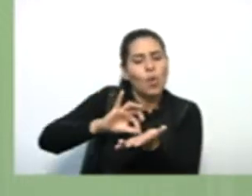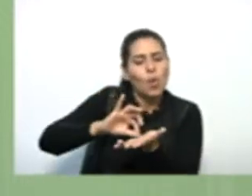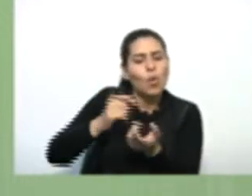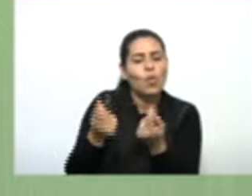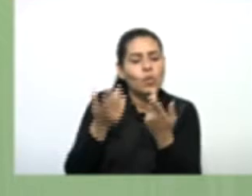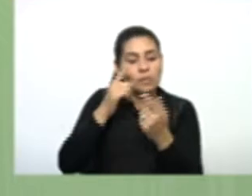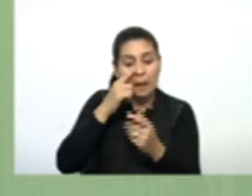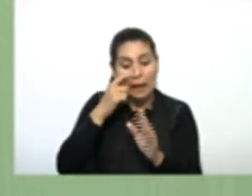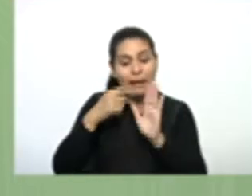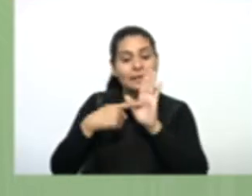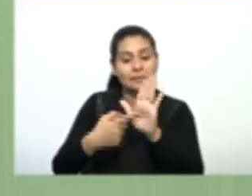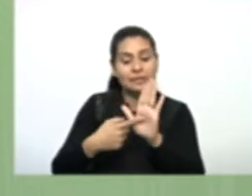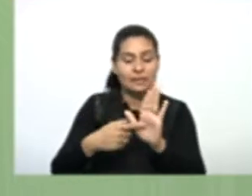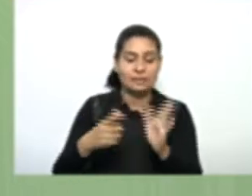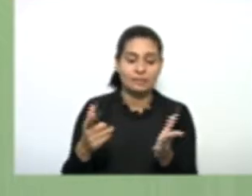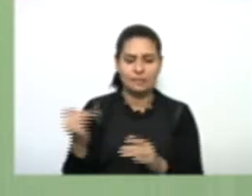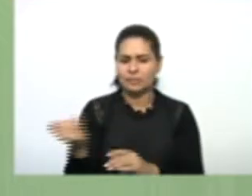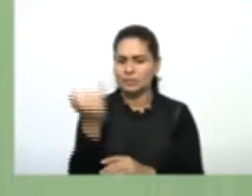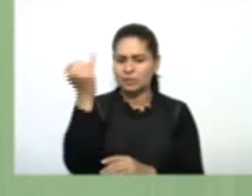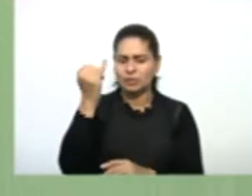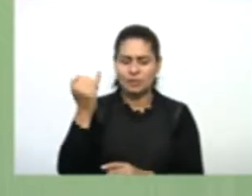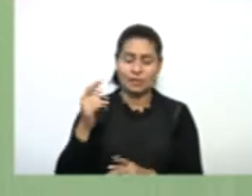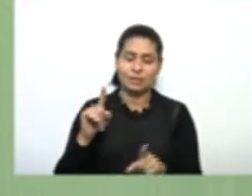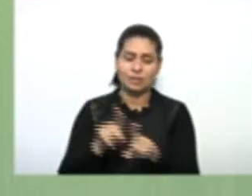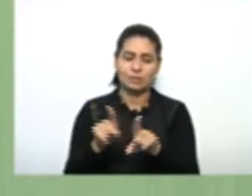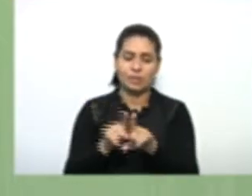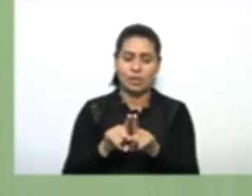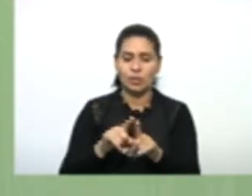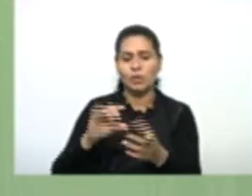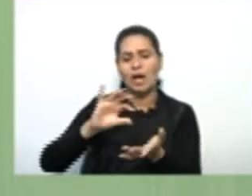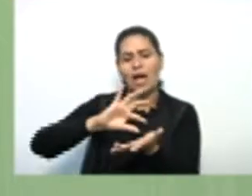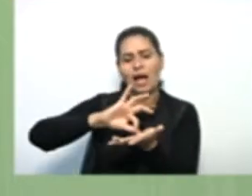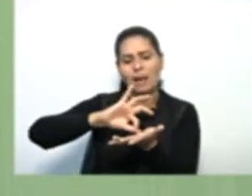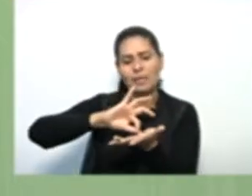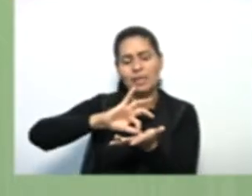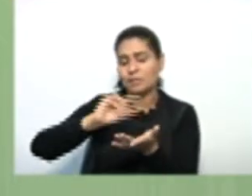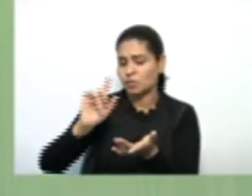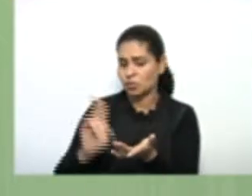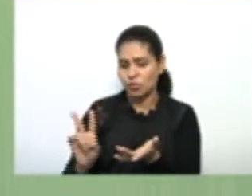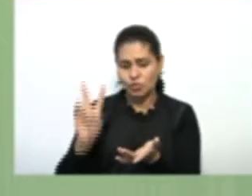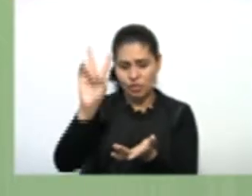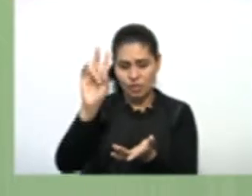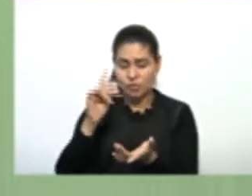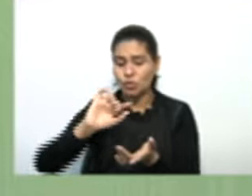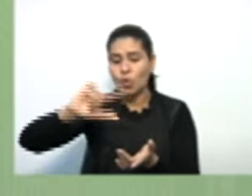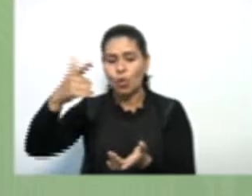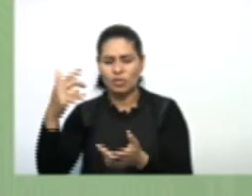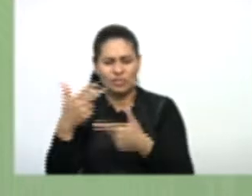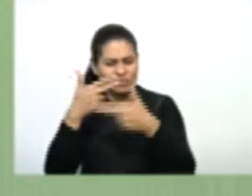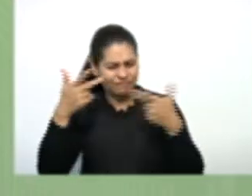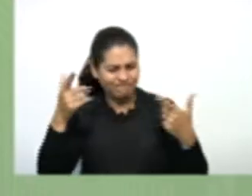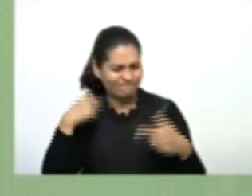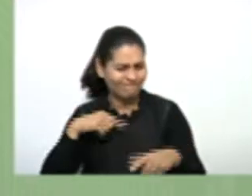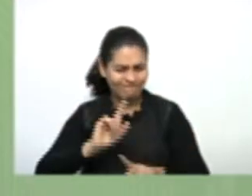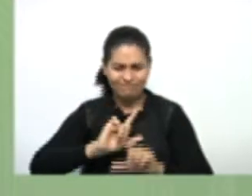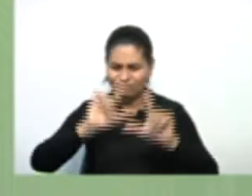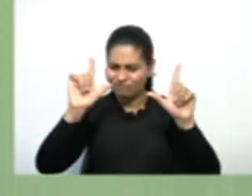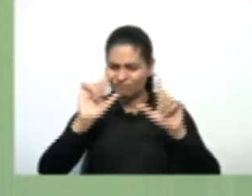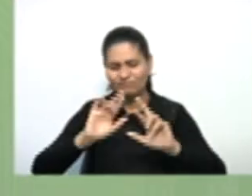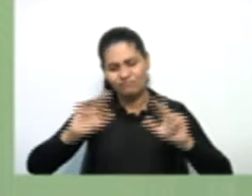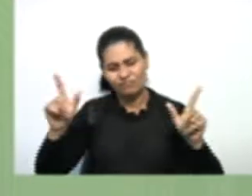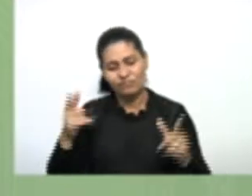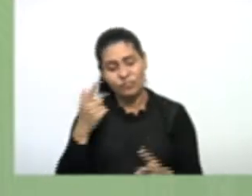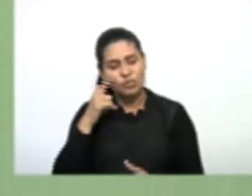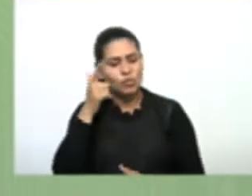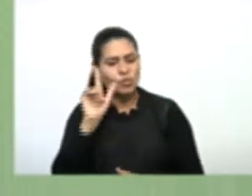uma máxima muito importante do capitalismo. Nós não medimos o sucesso da empresa de outras formas, é bem difícil a gente medir outras formas